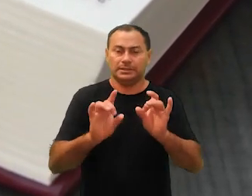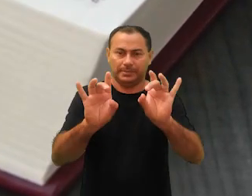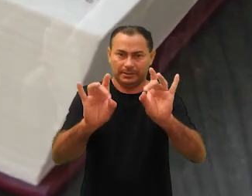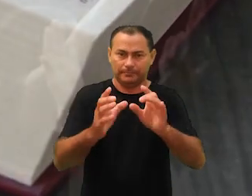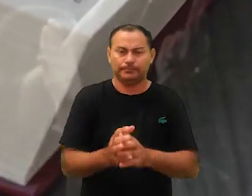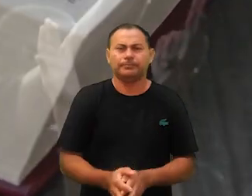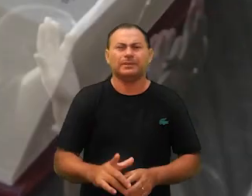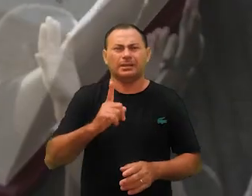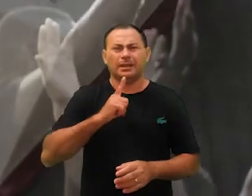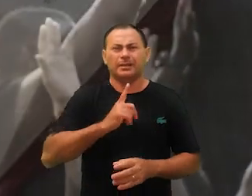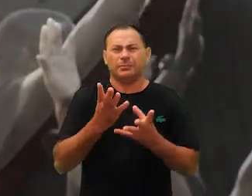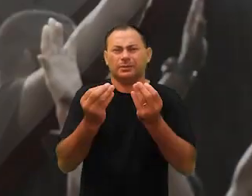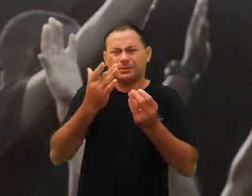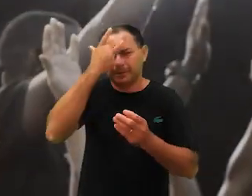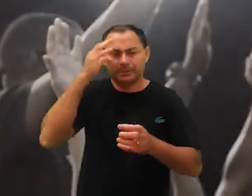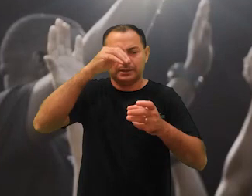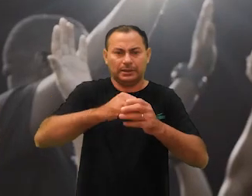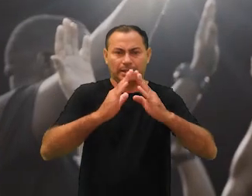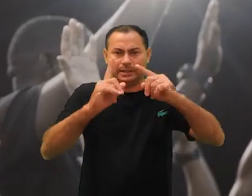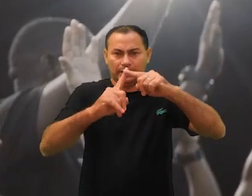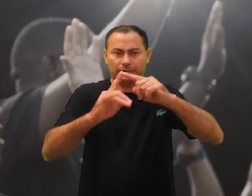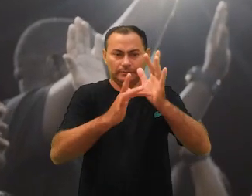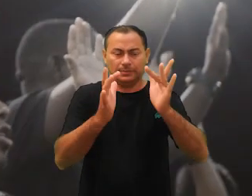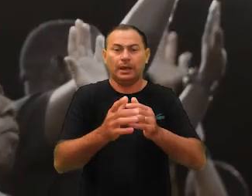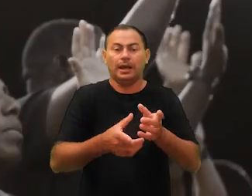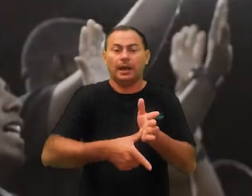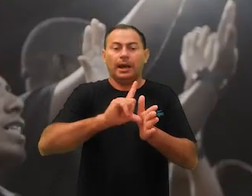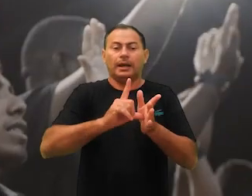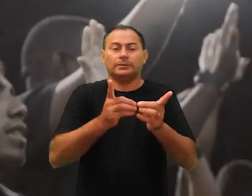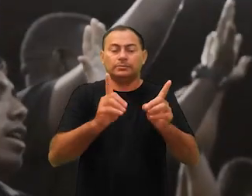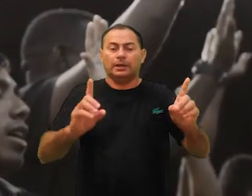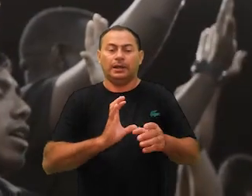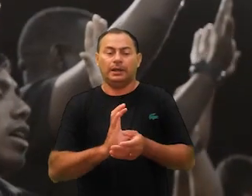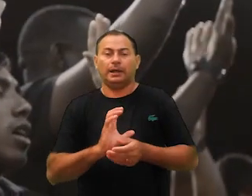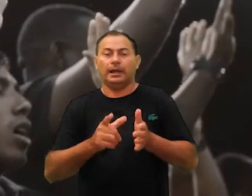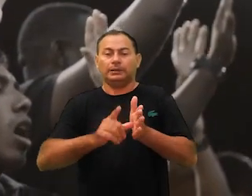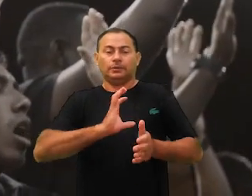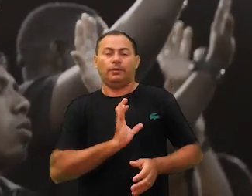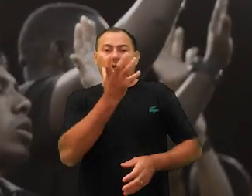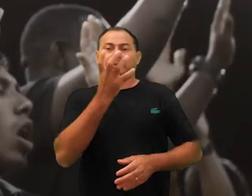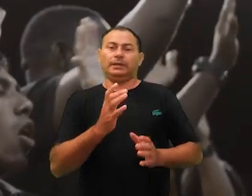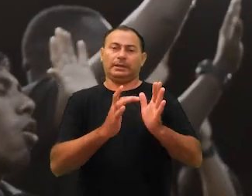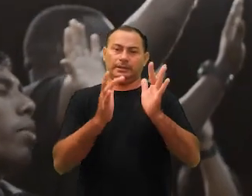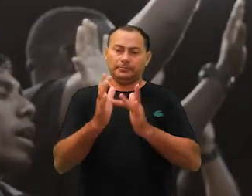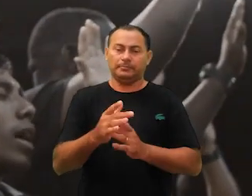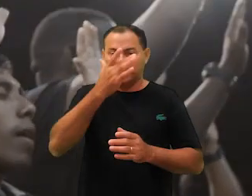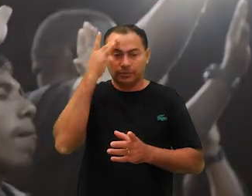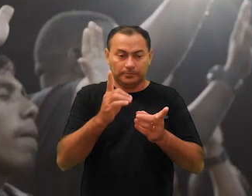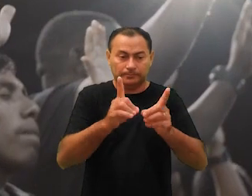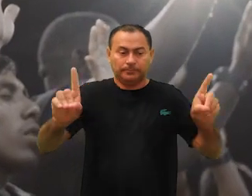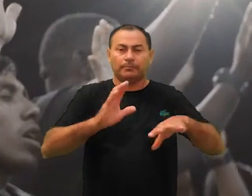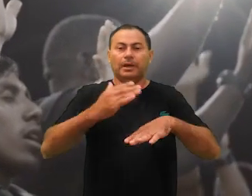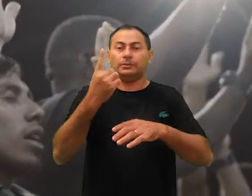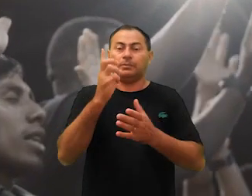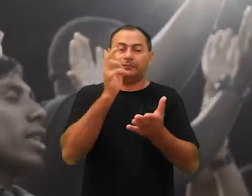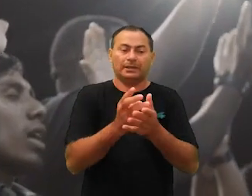muito especial. Existe muita gente na Igreja de Jesus Cristo hoje que se divorciou antes de se converter a Cristo. Algumas dessas pessoas se